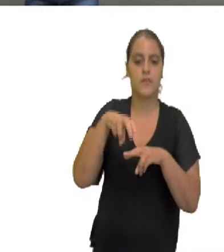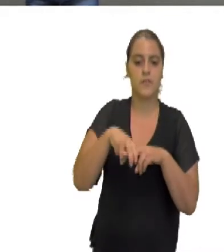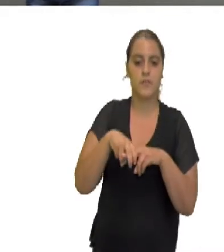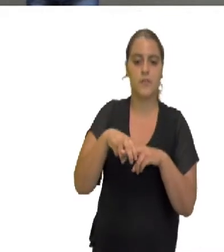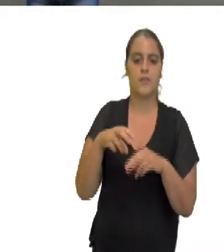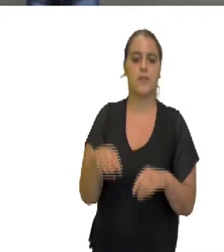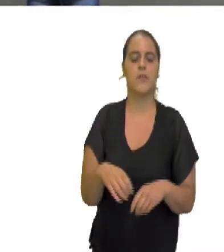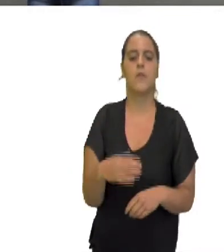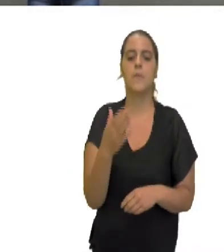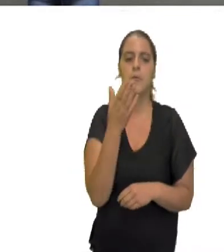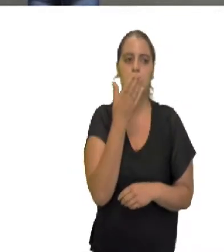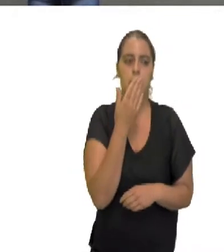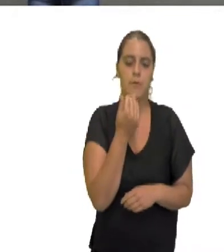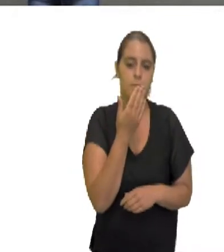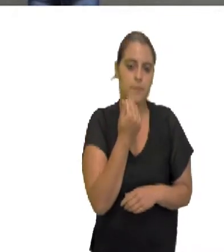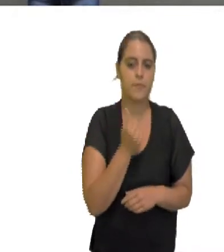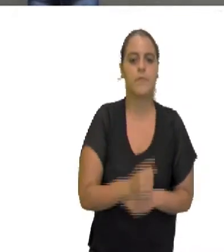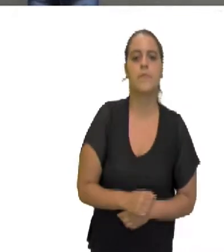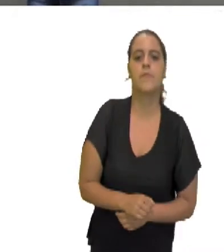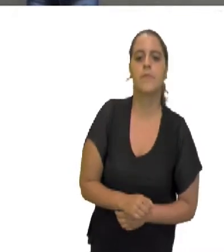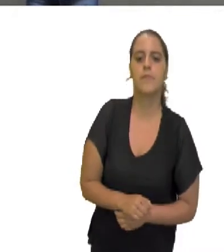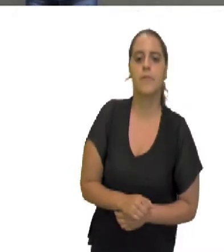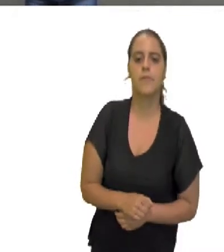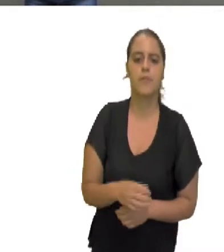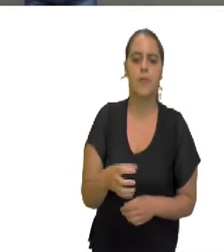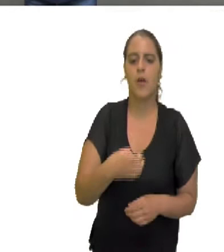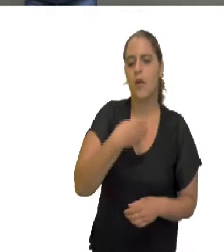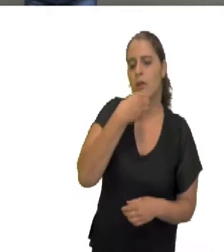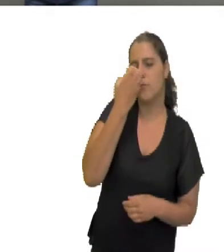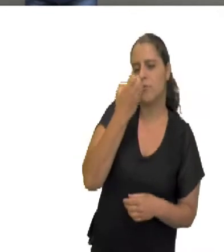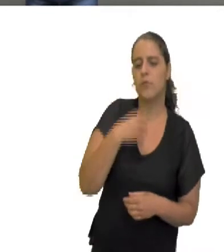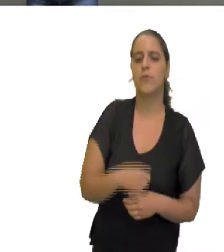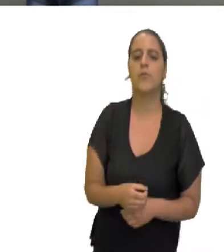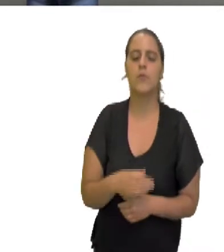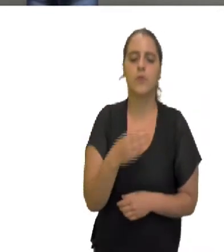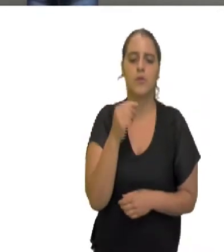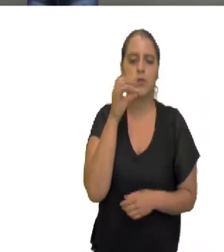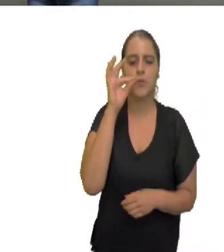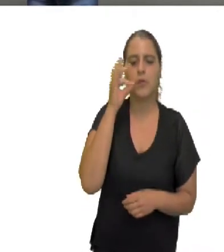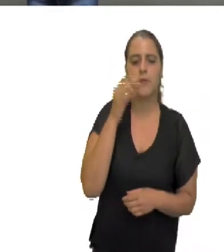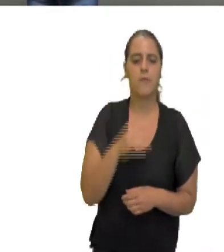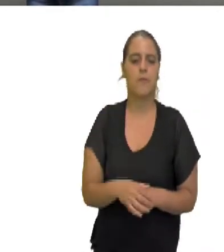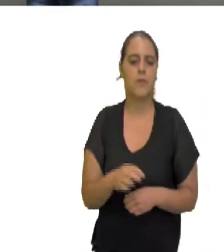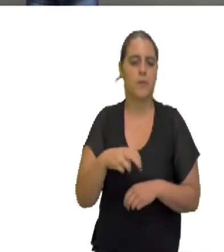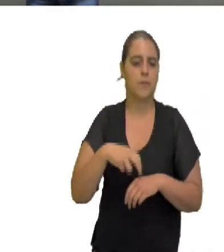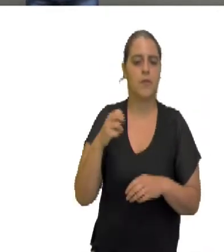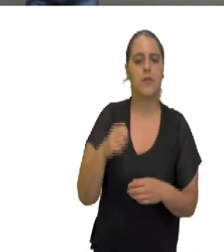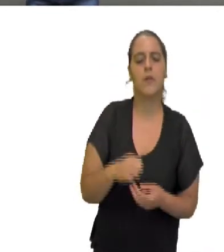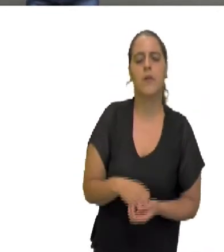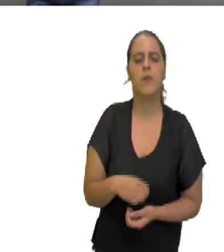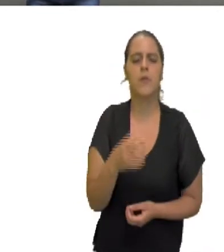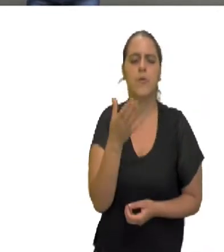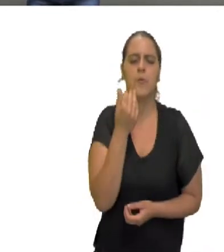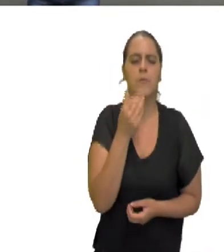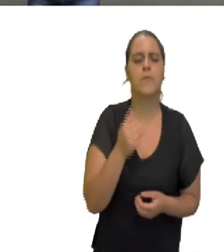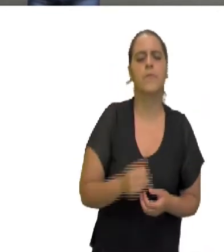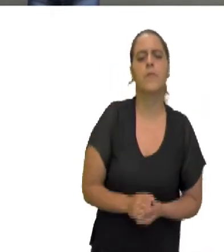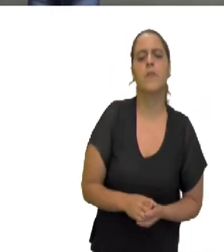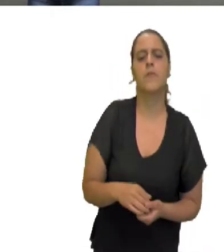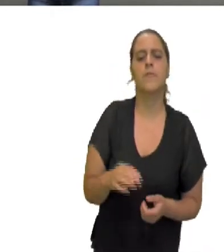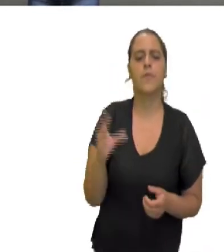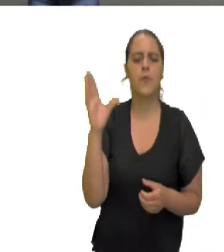mesa para comer uma fruta no café da manhã, na sobremesa, um almoço ou uma